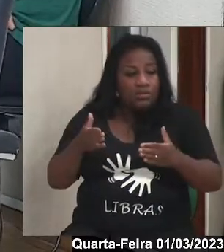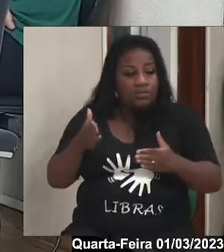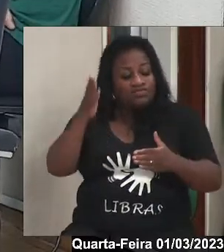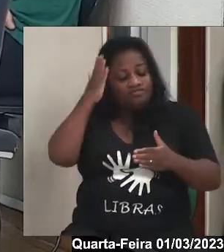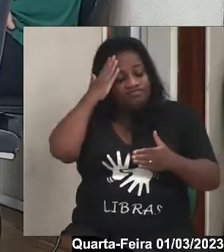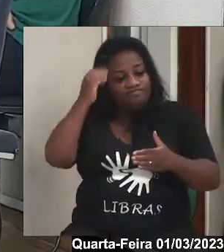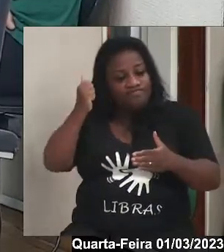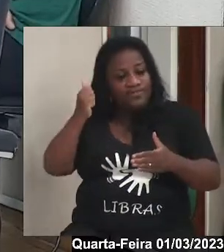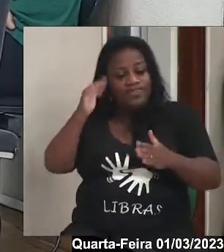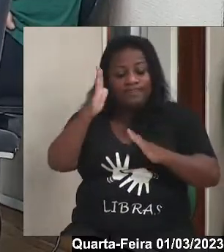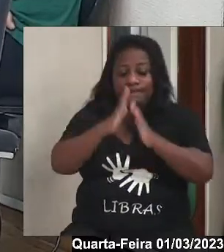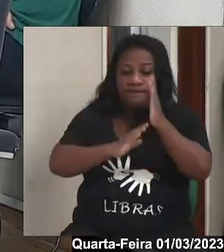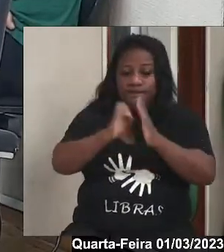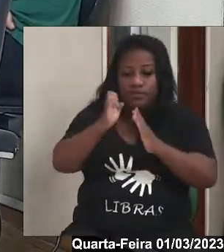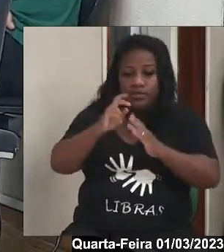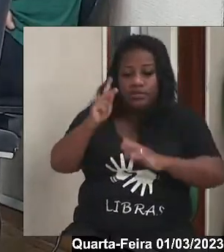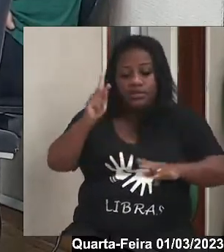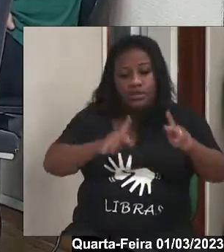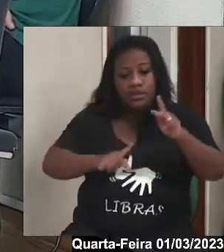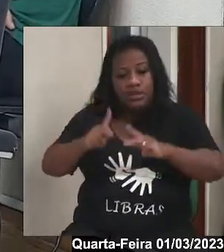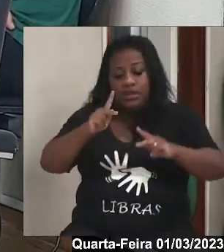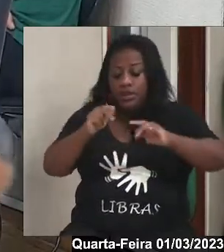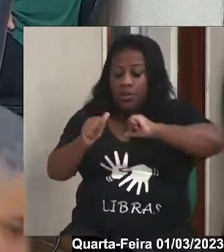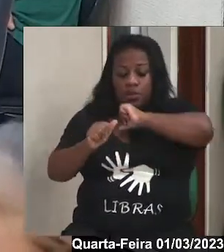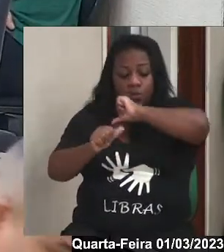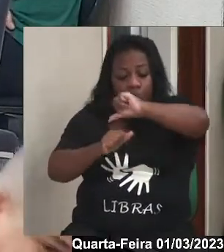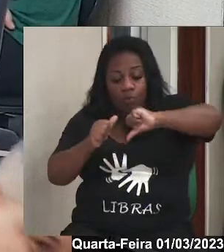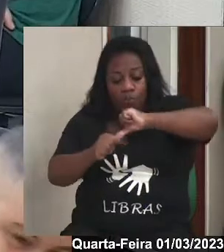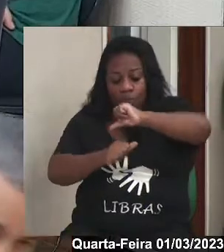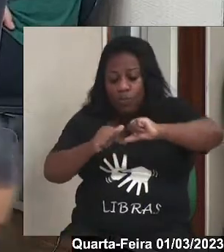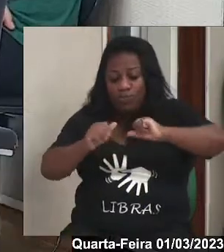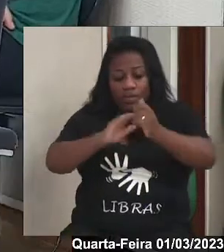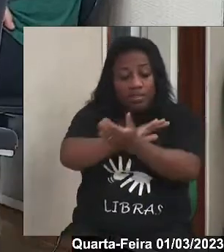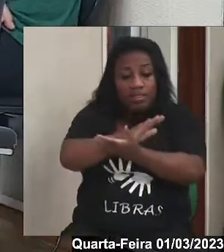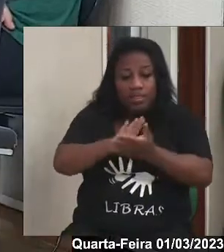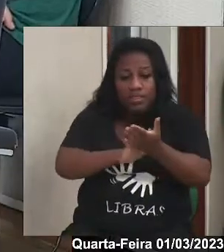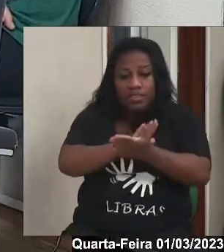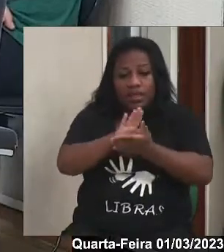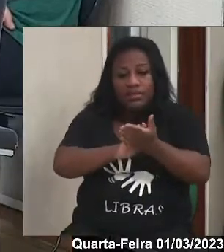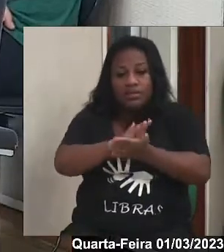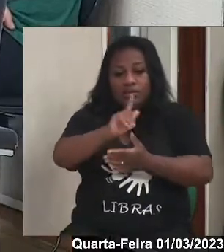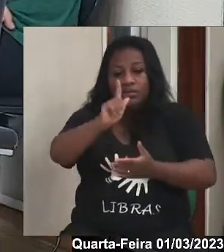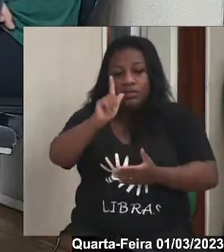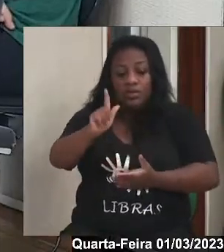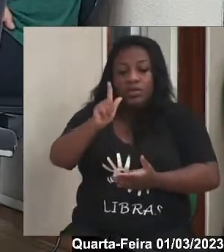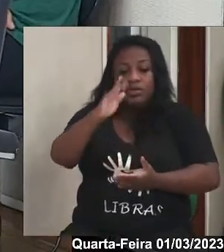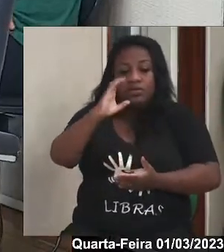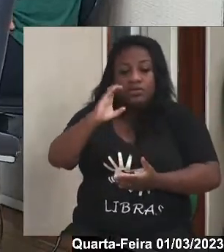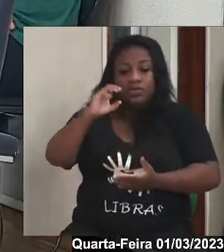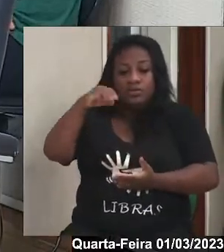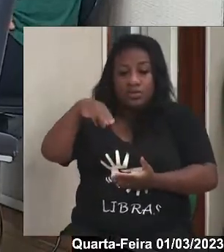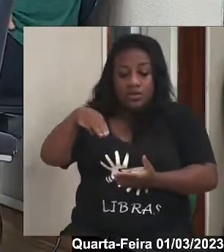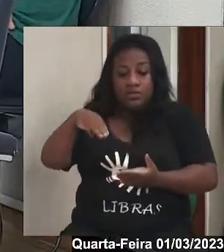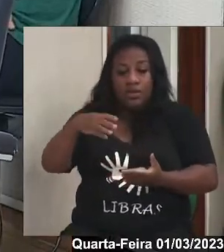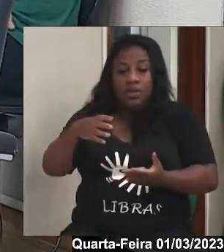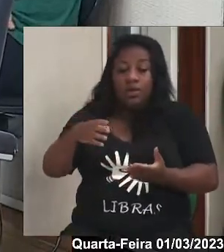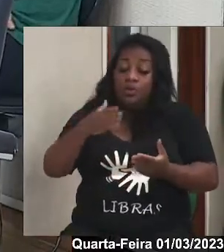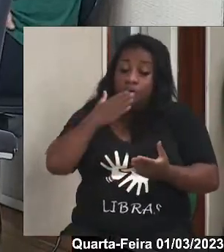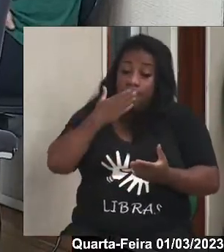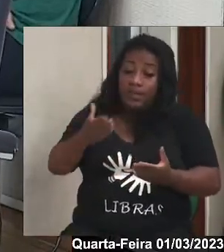na vida da população de Imbu das Artes e não muda nada na vida dos nossos GCMs. O que eu cobro aqui